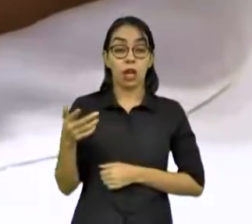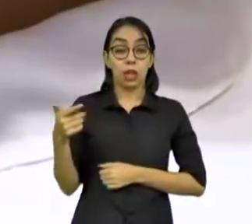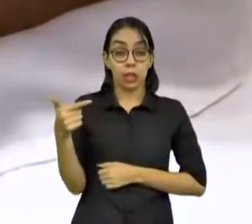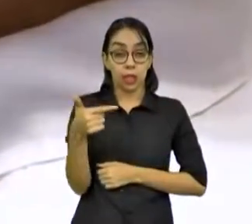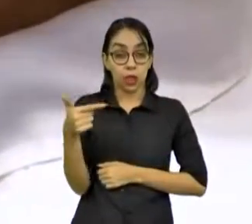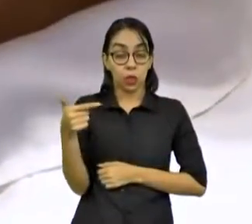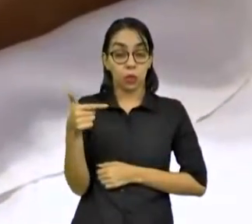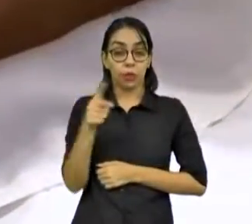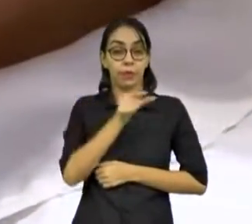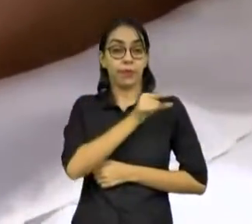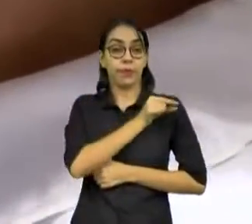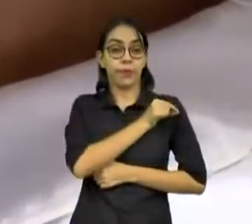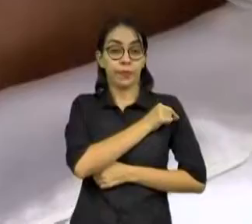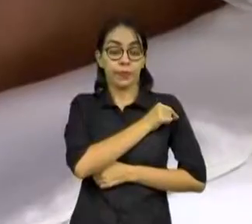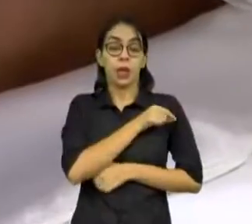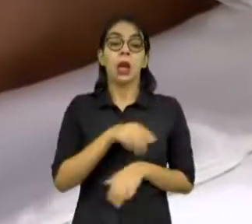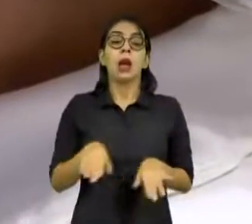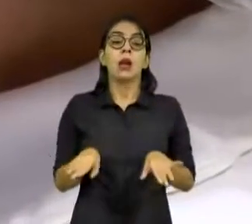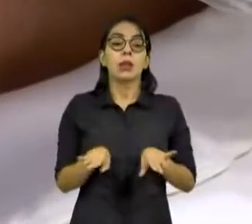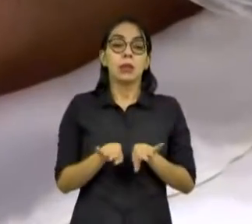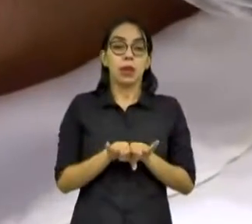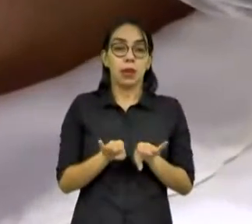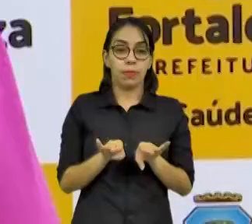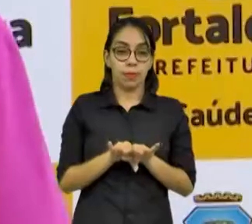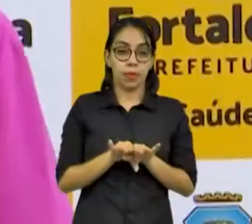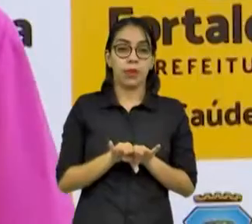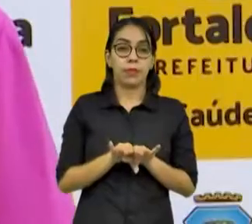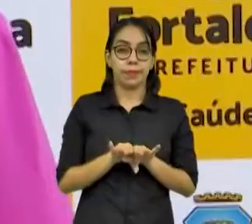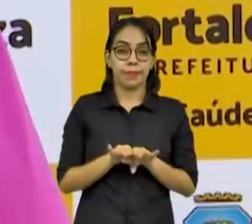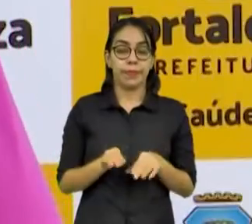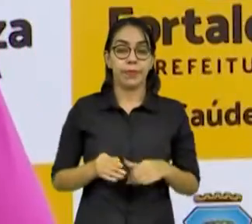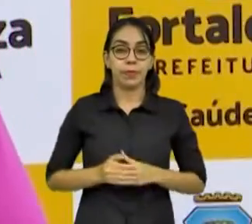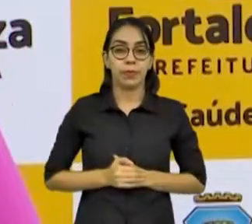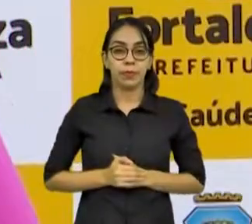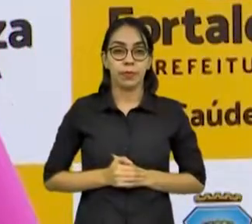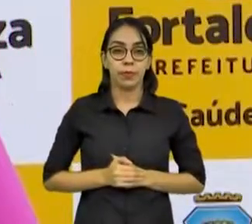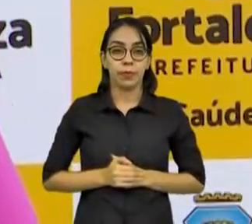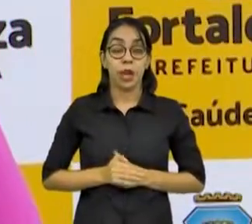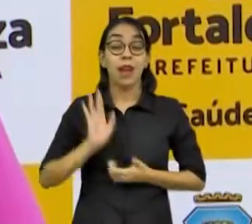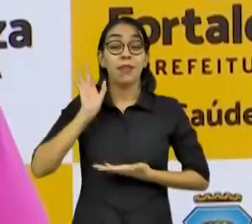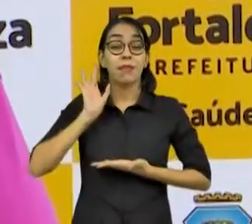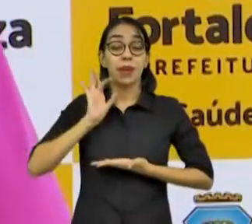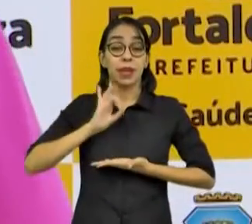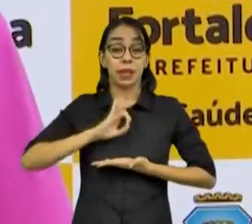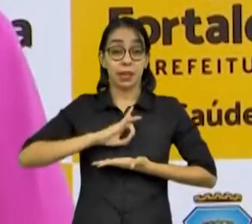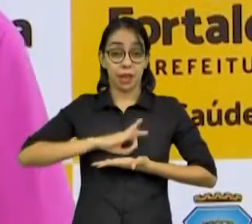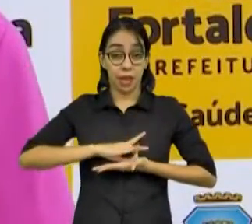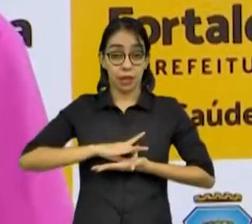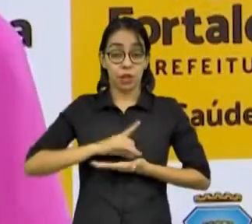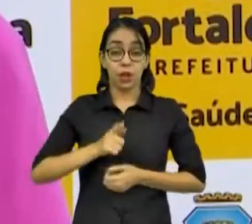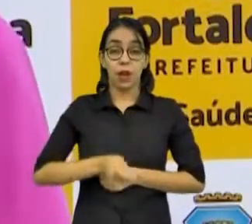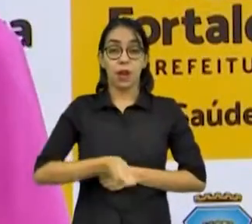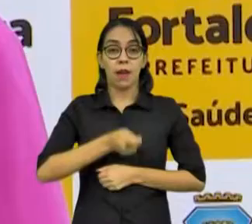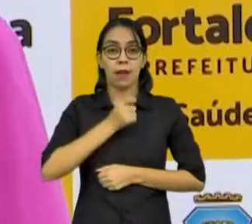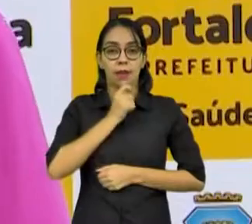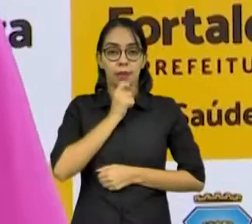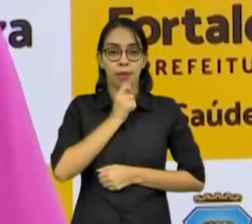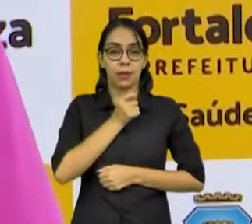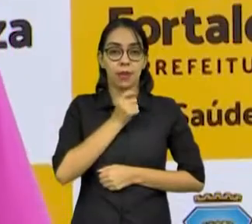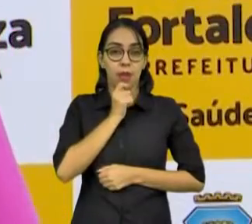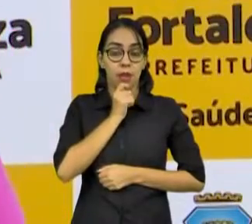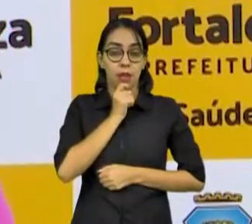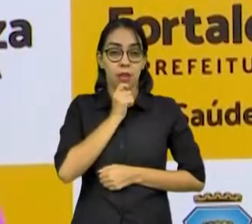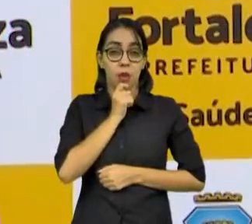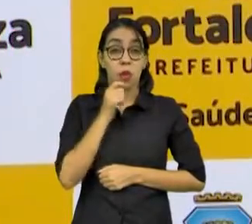sido feita com os imunizantes dos faltosos. Na realidade, nós não recebemos nenhuma dose para ser feita essa